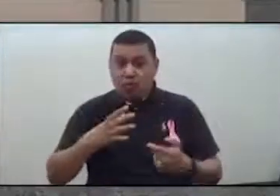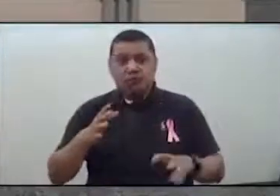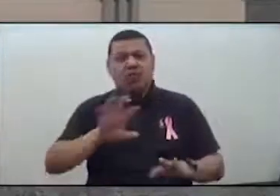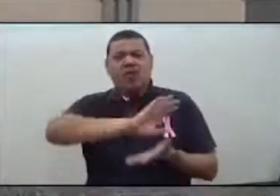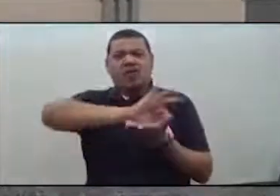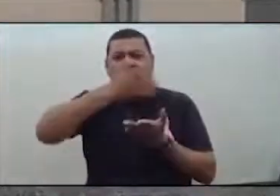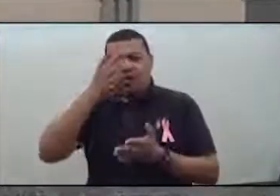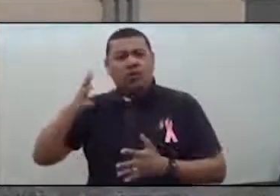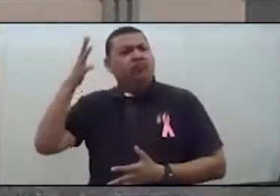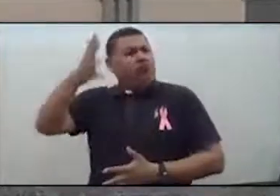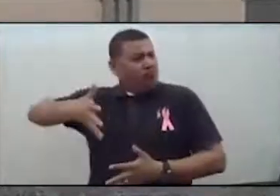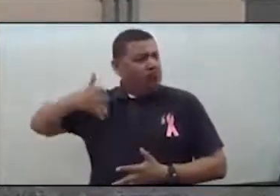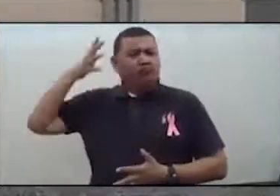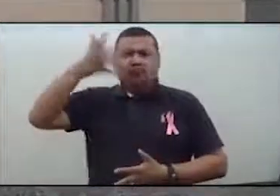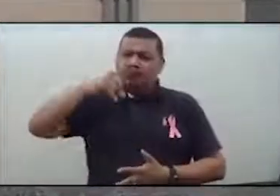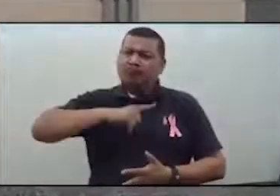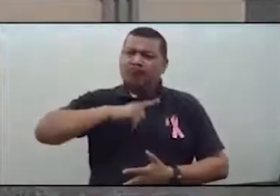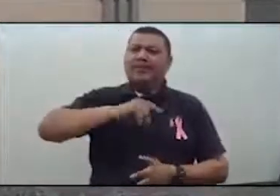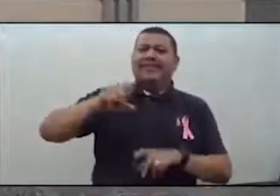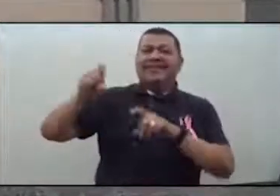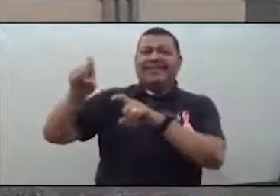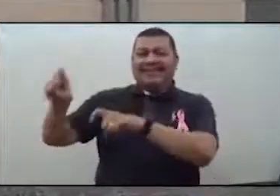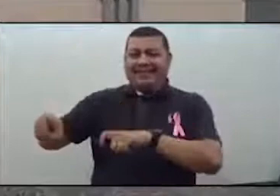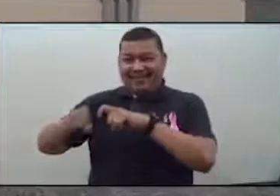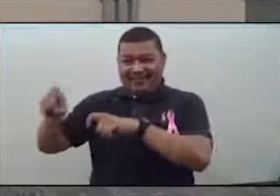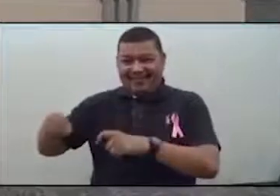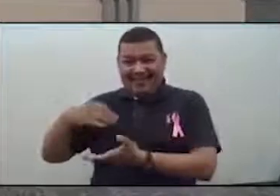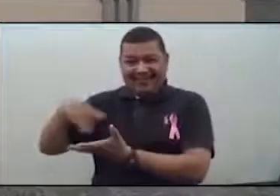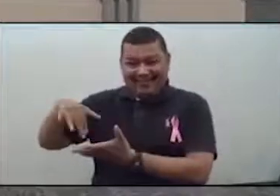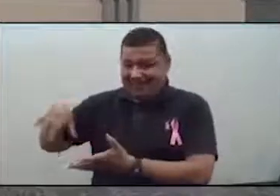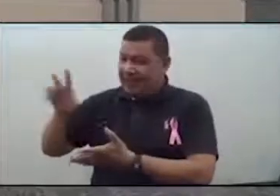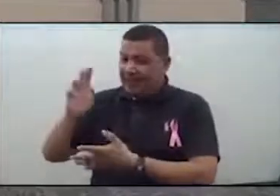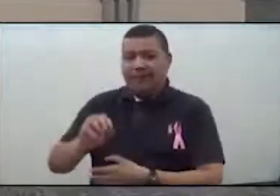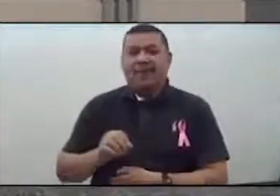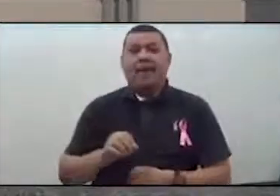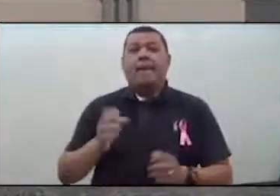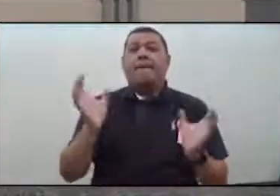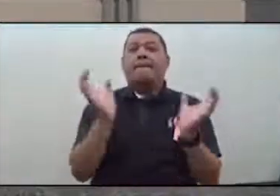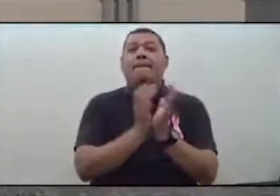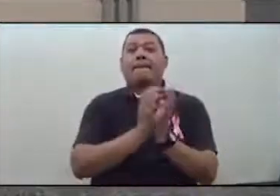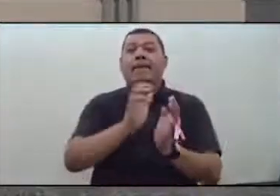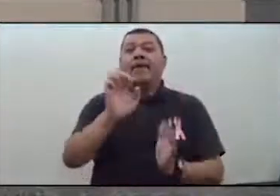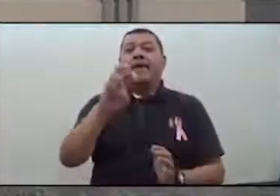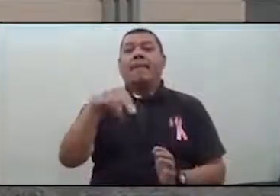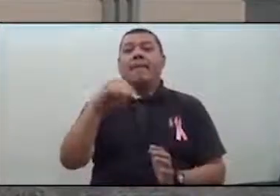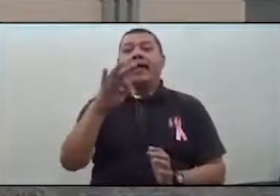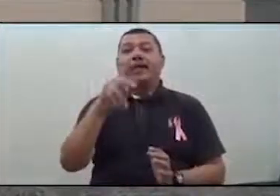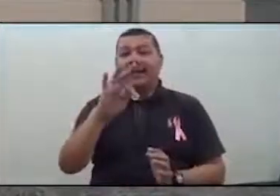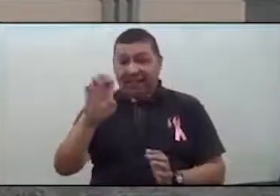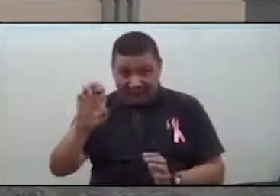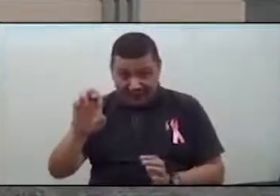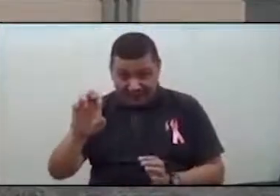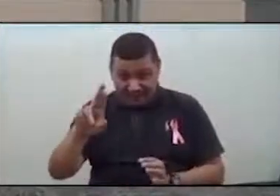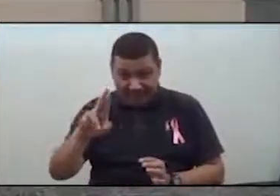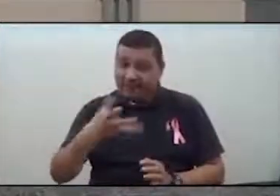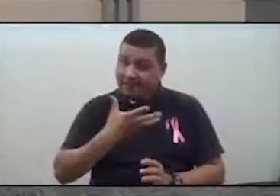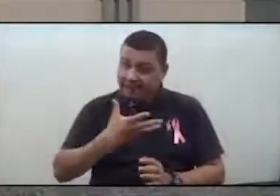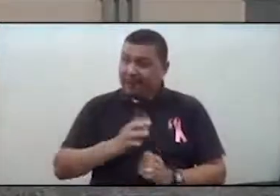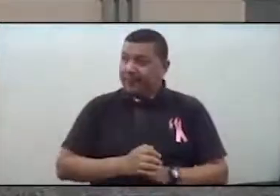Agricultura, o Padovani, né, a equipe da Emater, né, a própria IFRO. Quero aqui também,